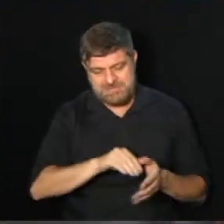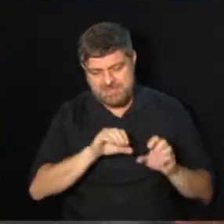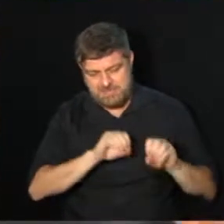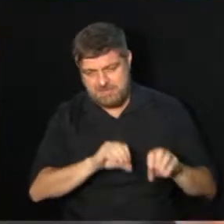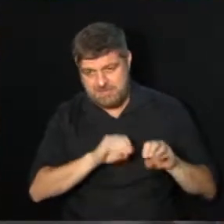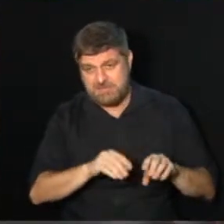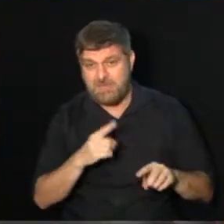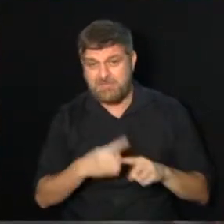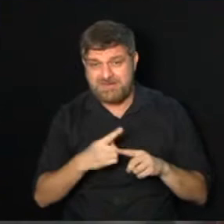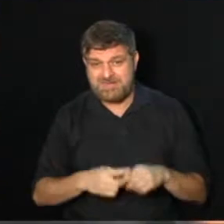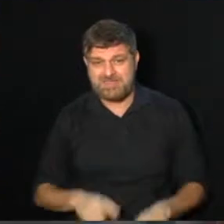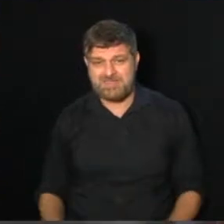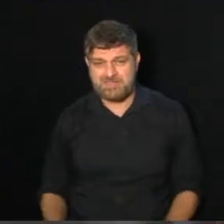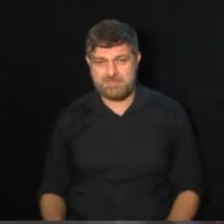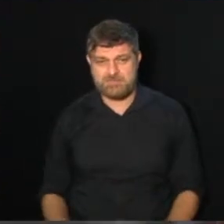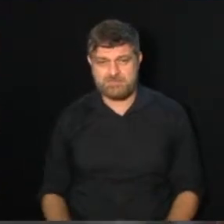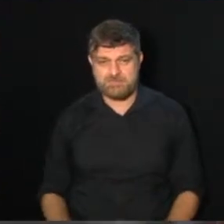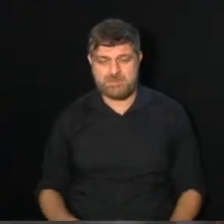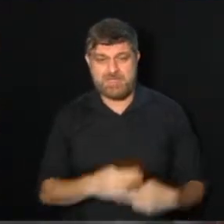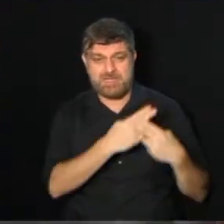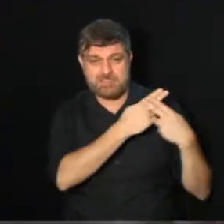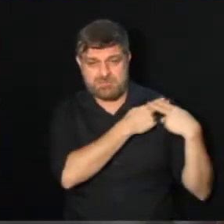porque a secretária não nos